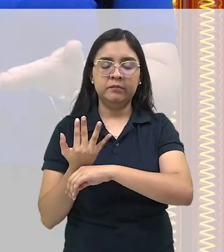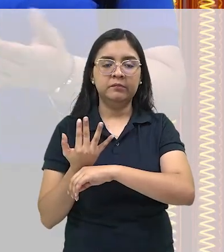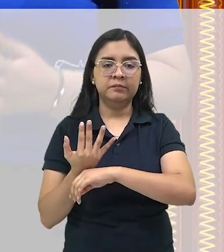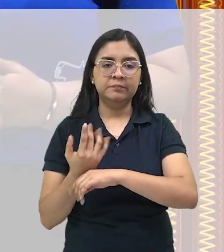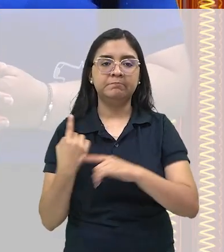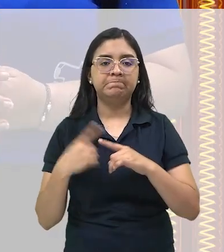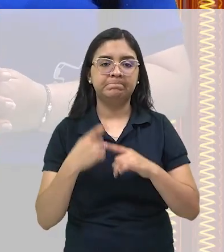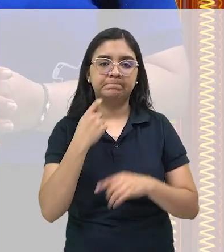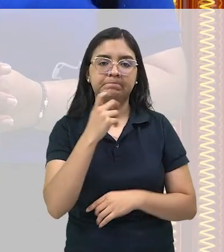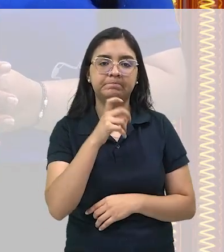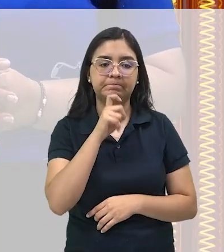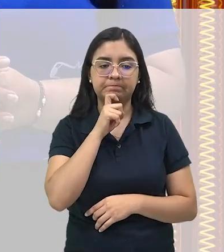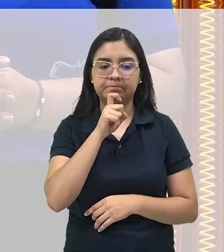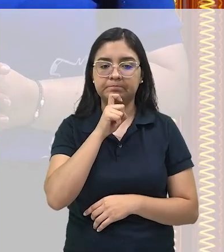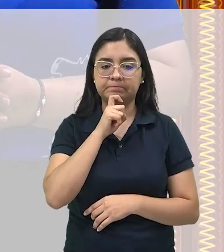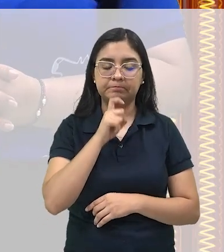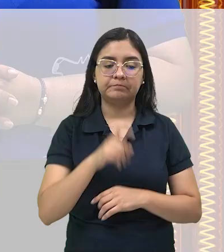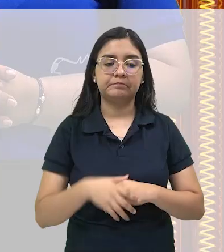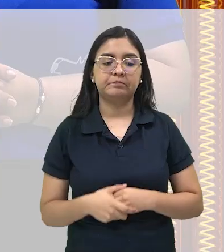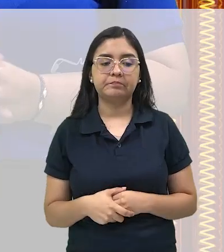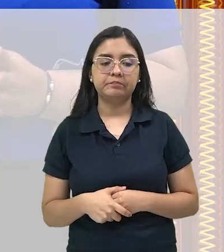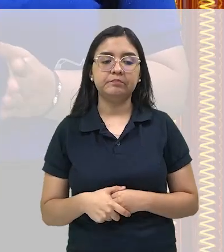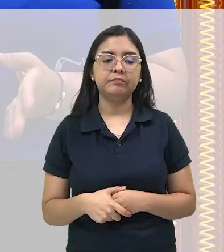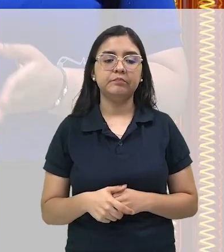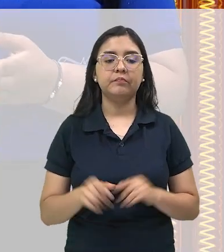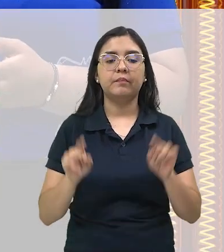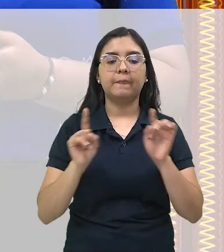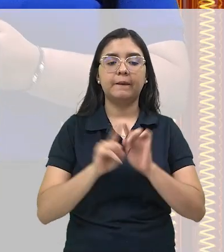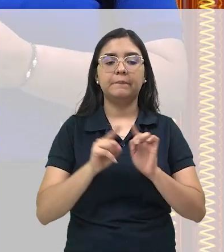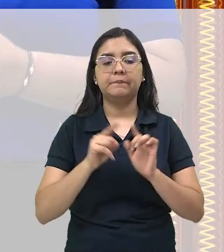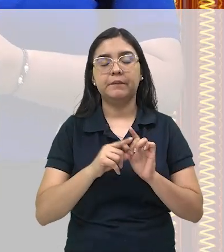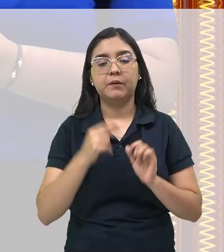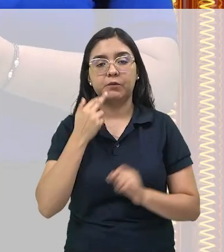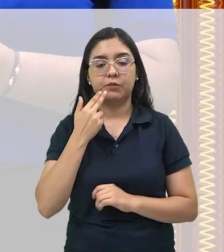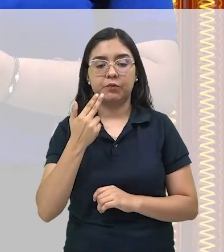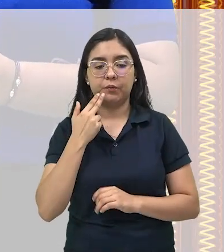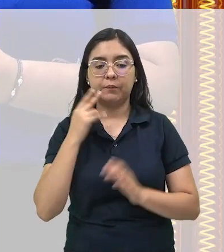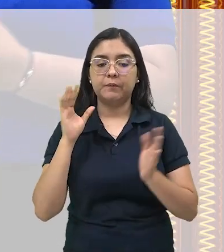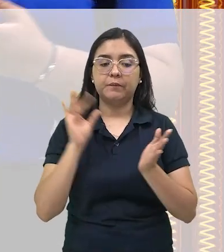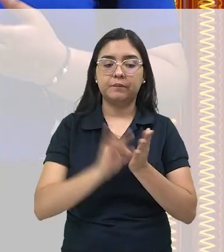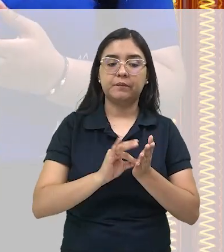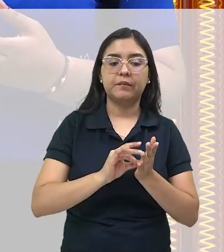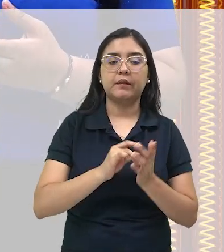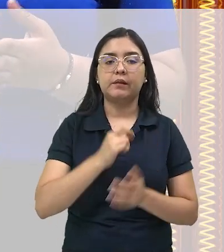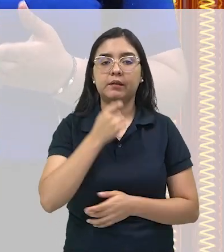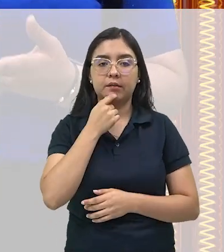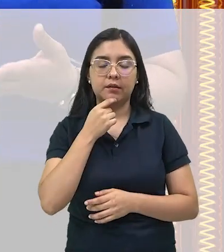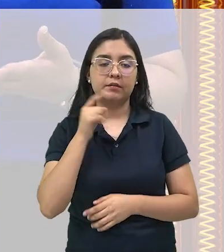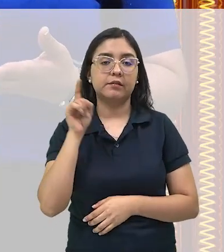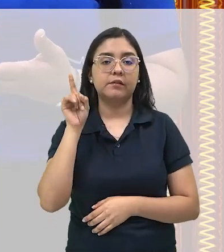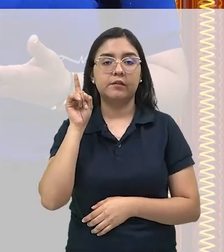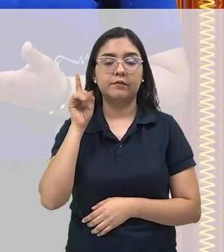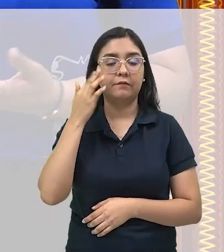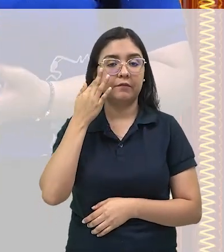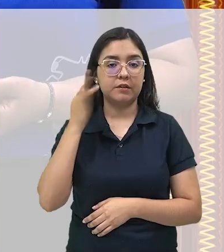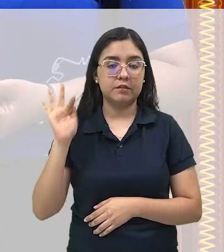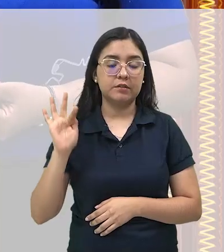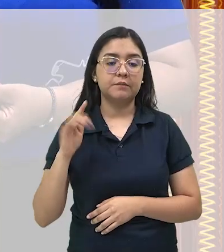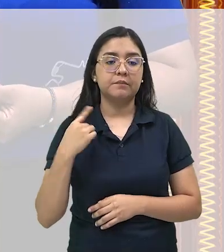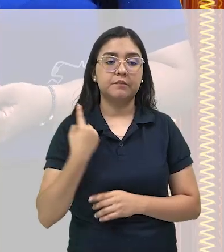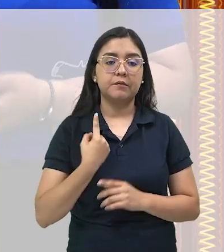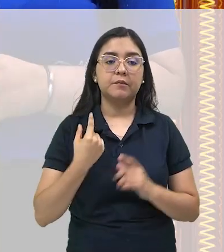e também ao solo congelado. A gente tem ainda idiomas oficiais inglês e francês, isso porque a gente verificou que